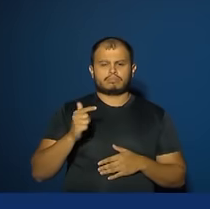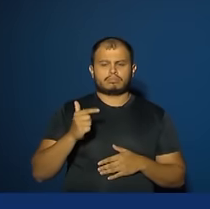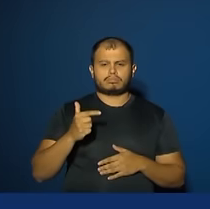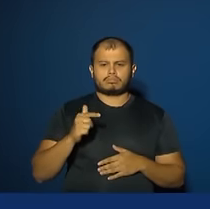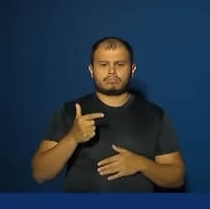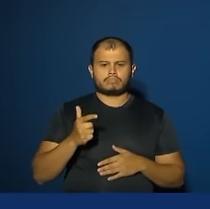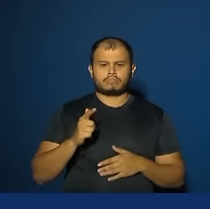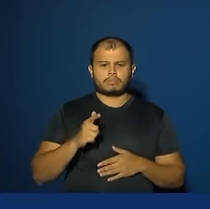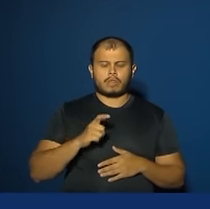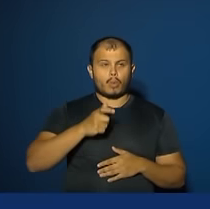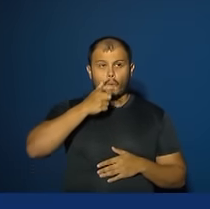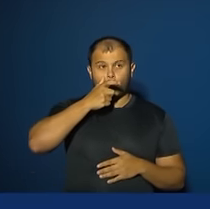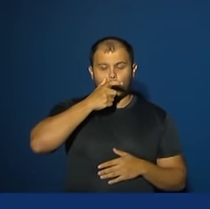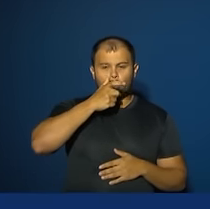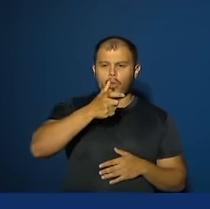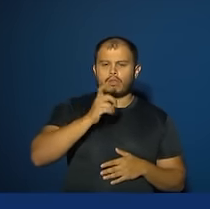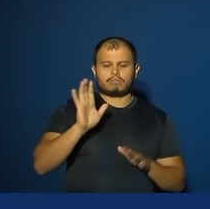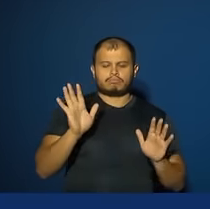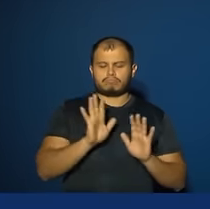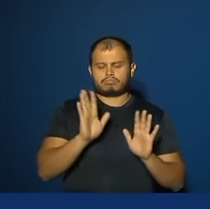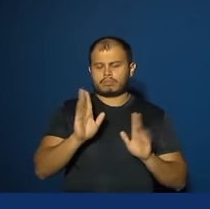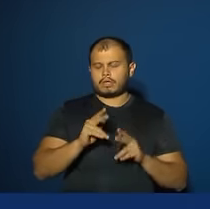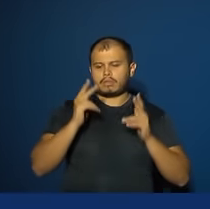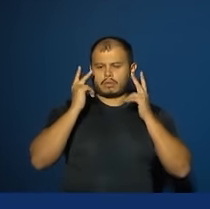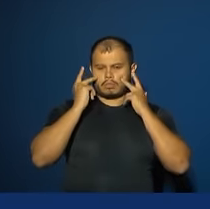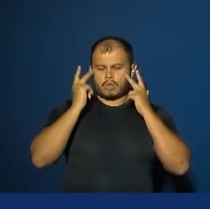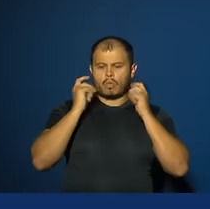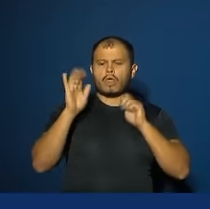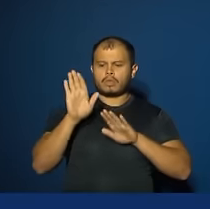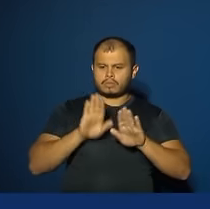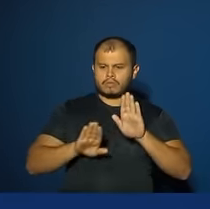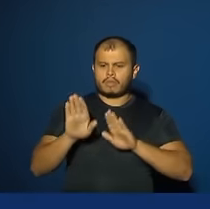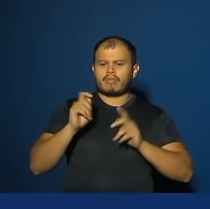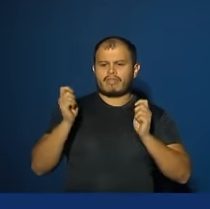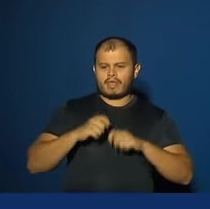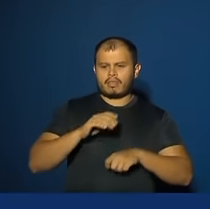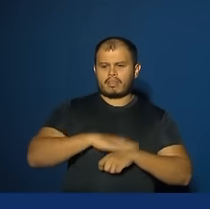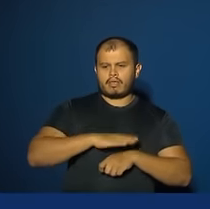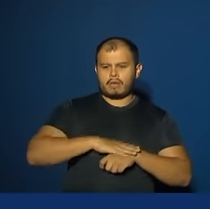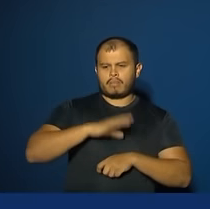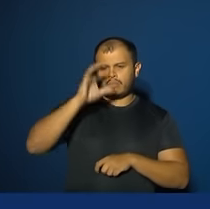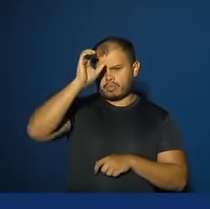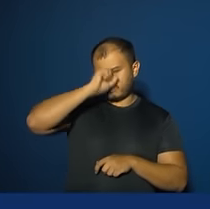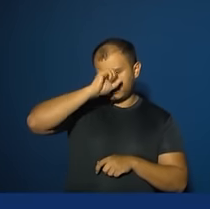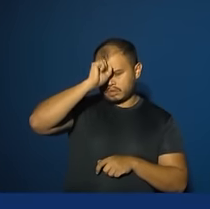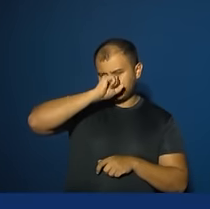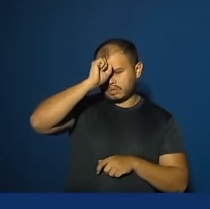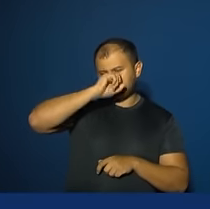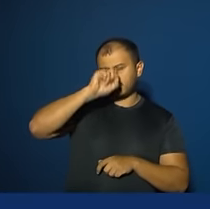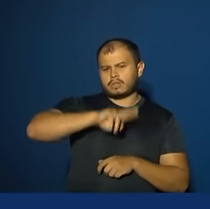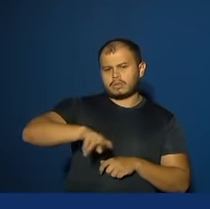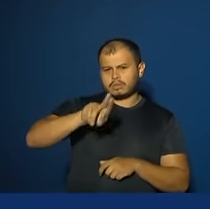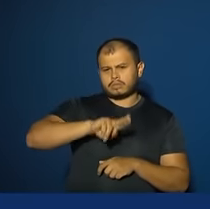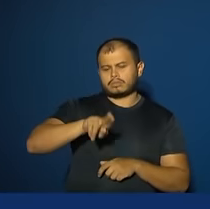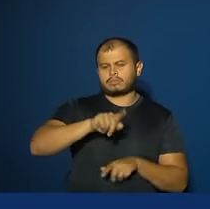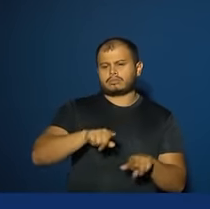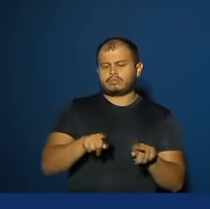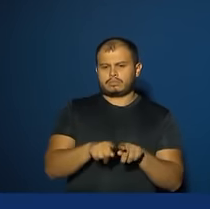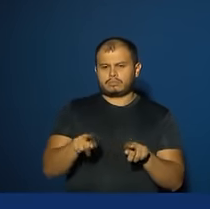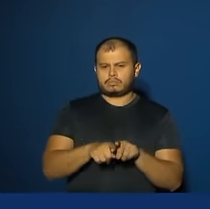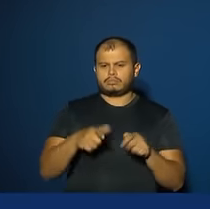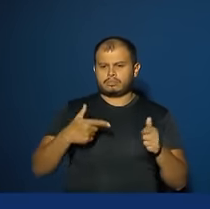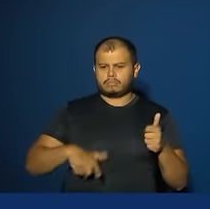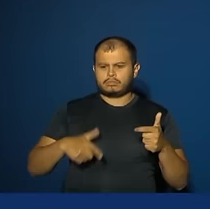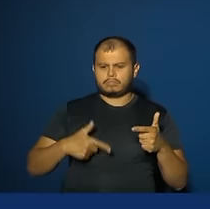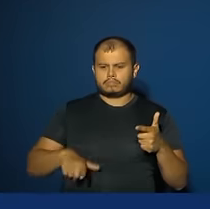uma coisa audaciosa, não. Acho que é natural, é conservador, dá tempo de aprender, dá tempo de reotimizar o pace